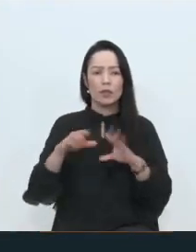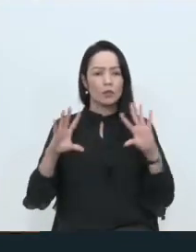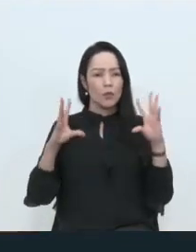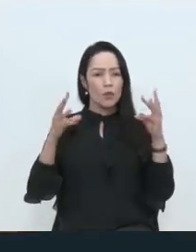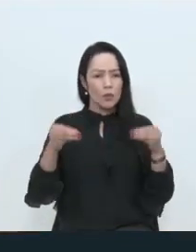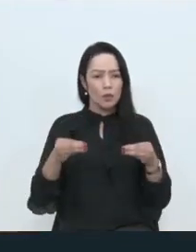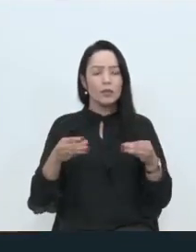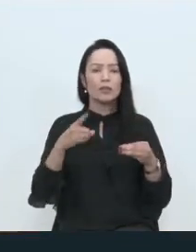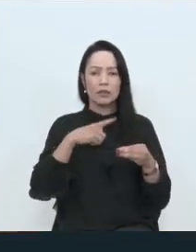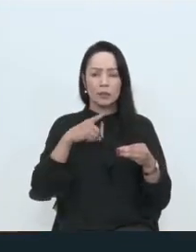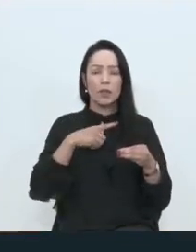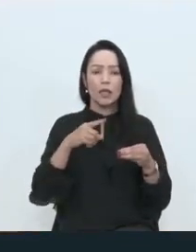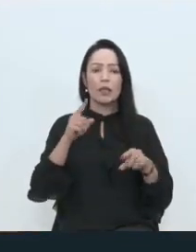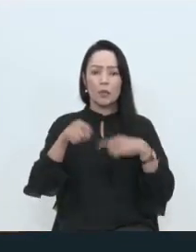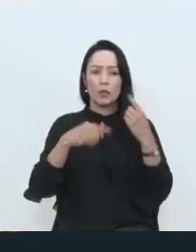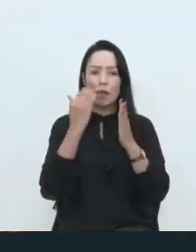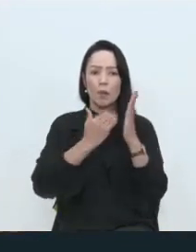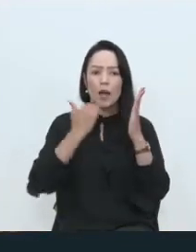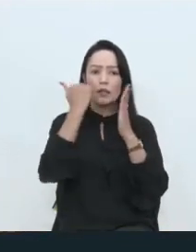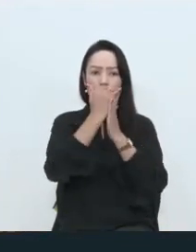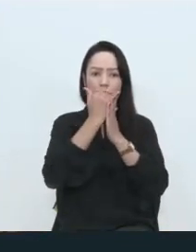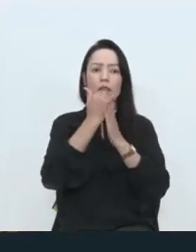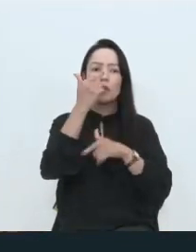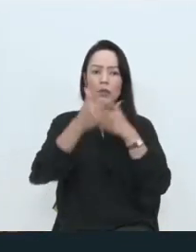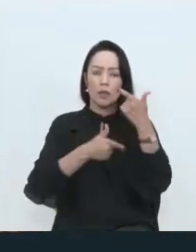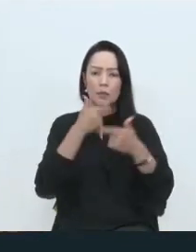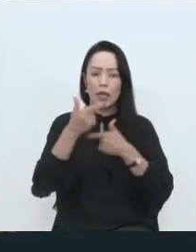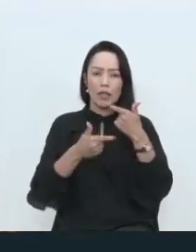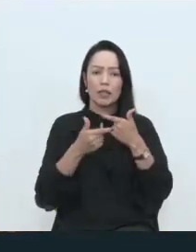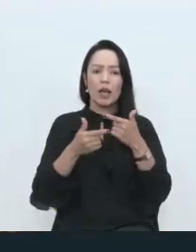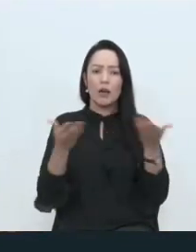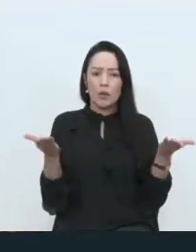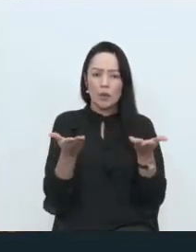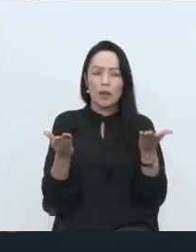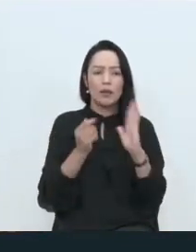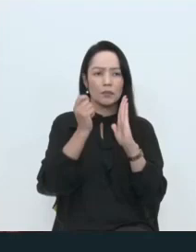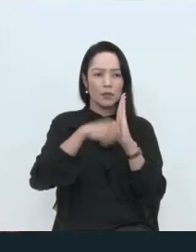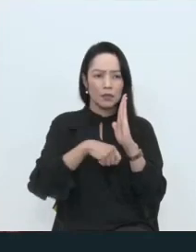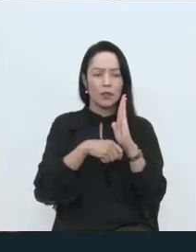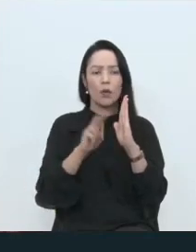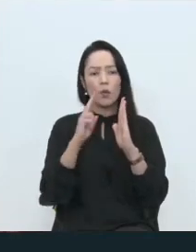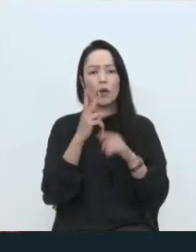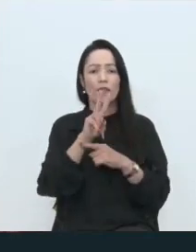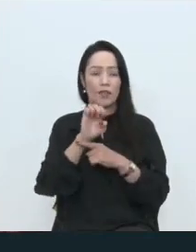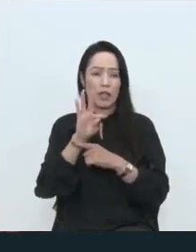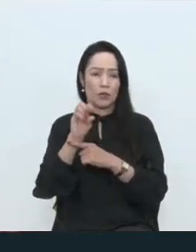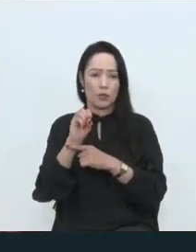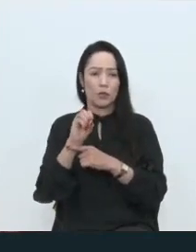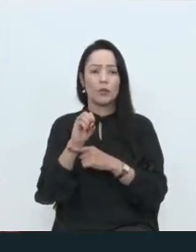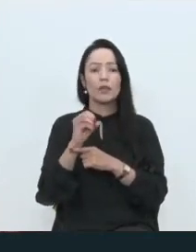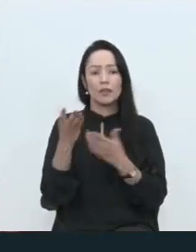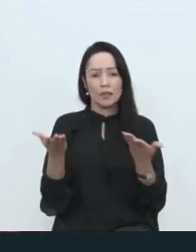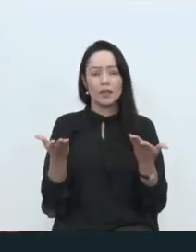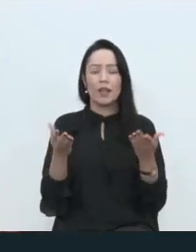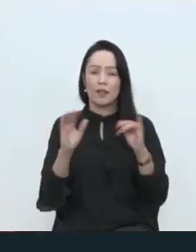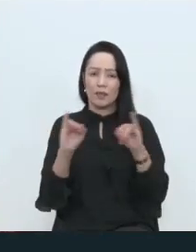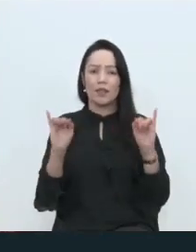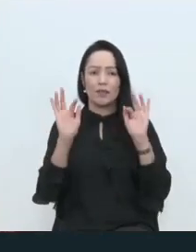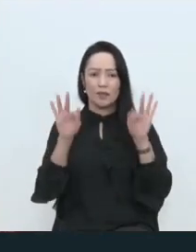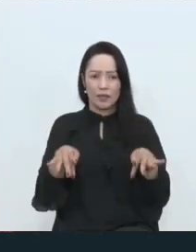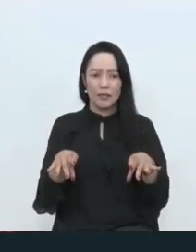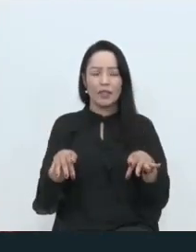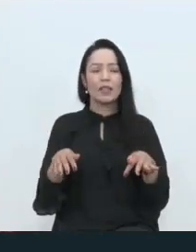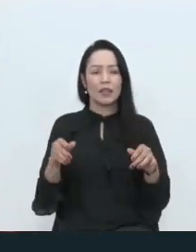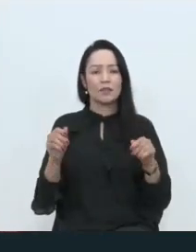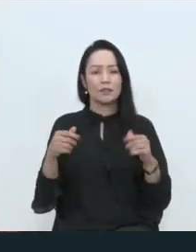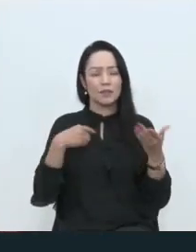sessões extraordinárias que foram aprovadas até a fase final, seguem agora para a sanção ou veto do prefeito. Bom, a gente vai encerrando então essa transmissão ao